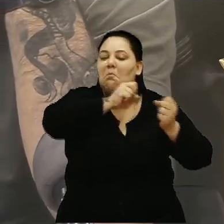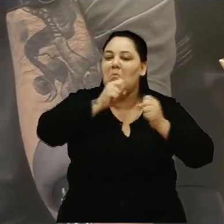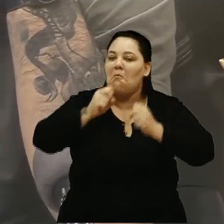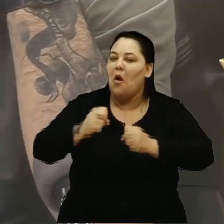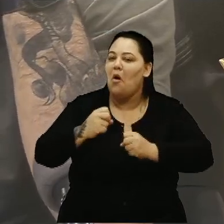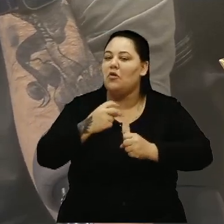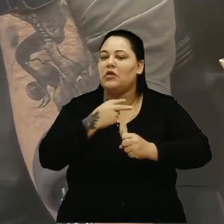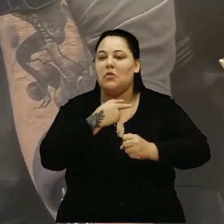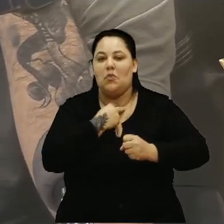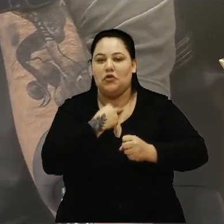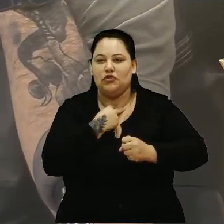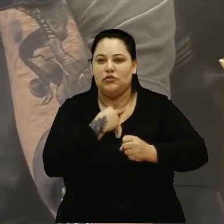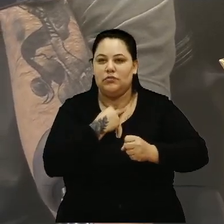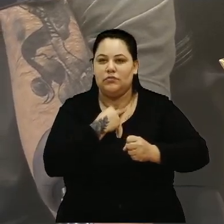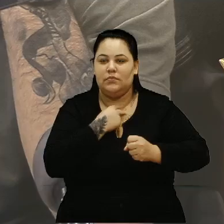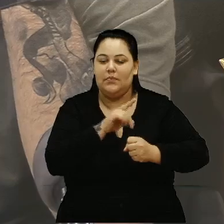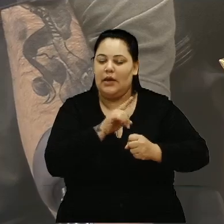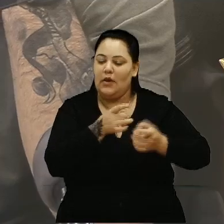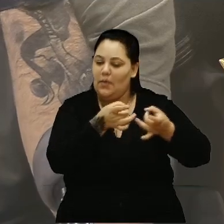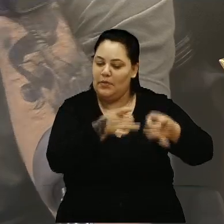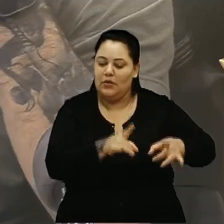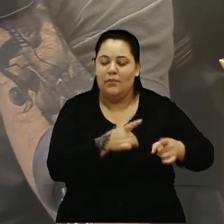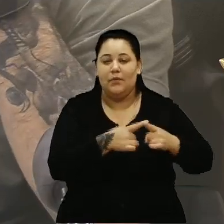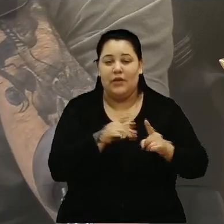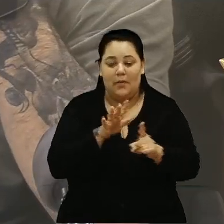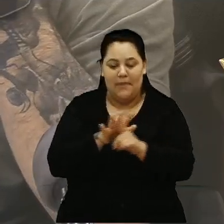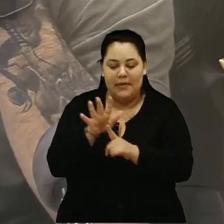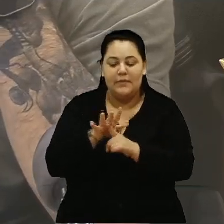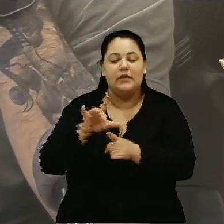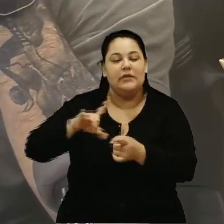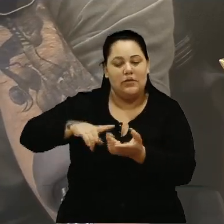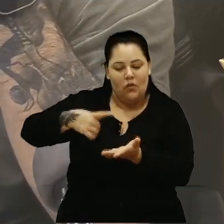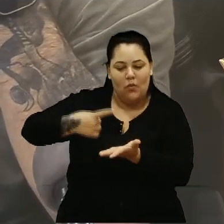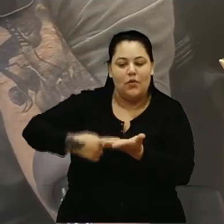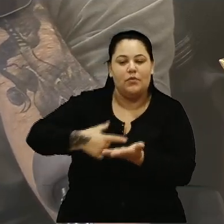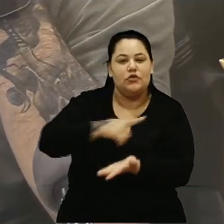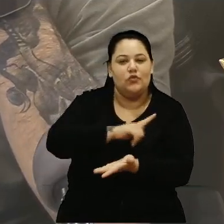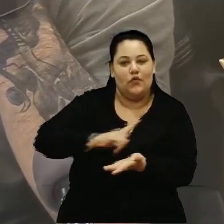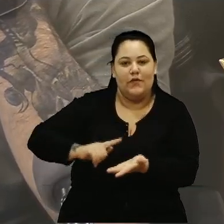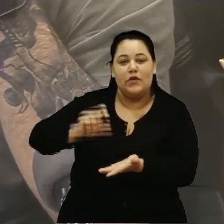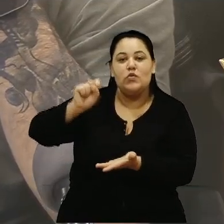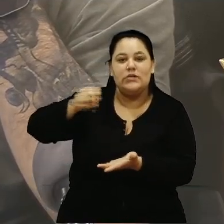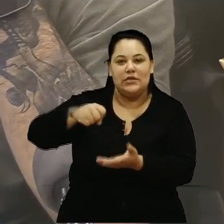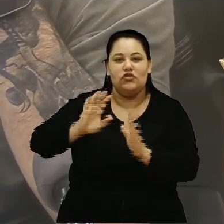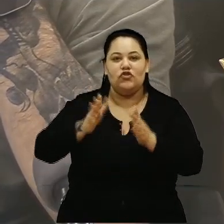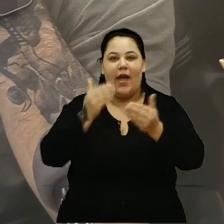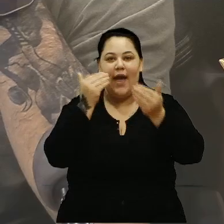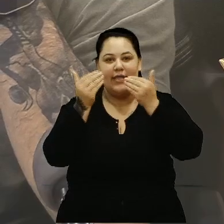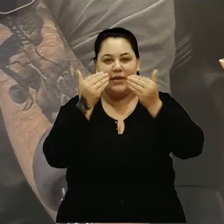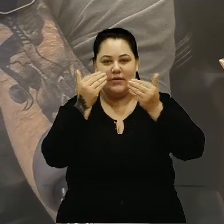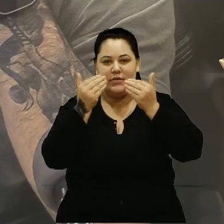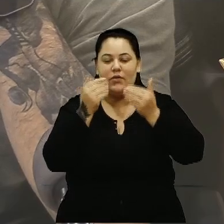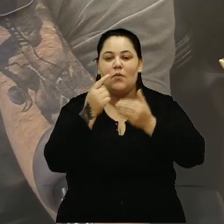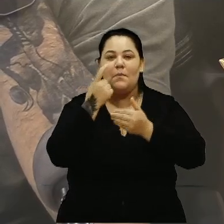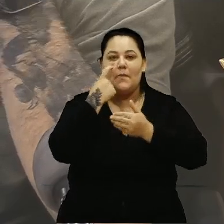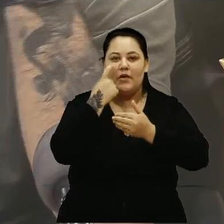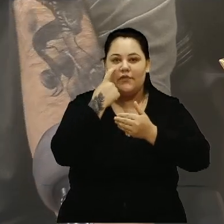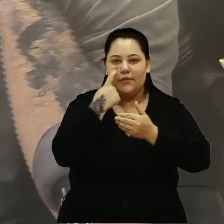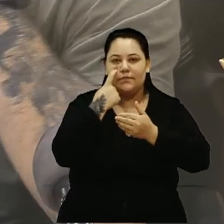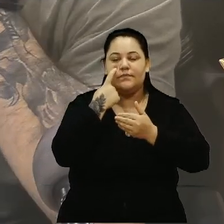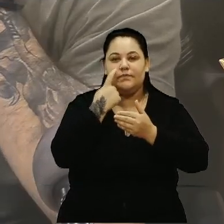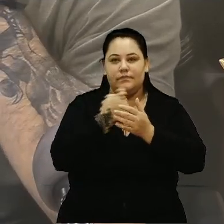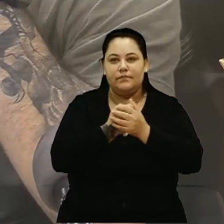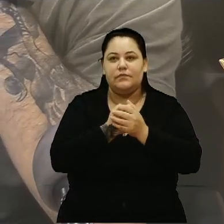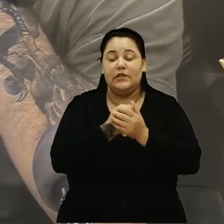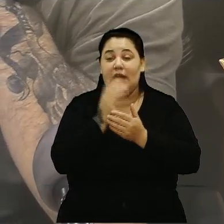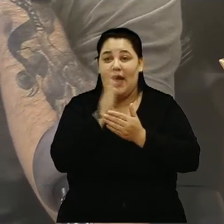vocês desamparados, até porque é uma demanda antiga e havia esse comprometimento do governo. Então eles já estão sim analisando esses terrenos e em